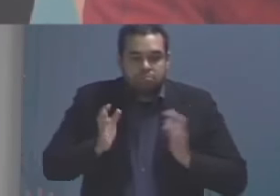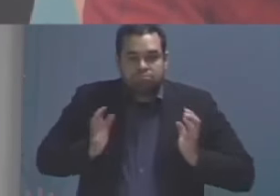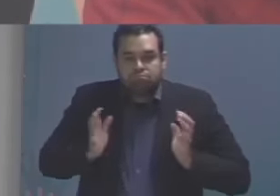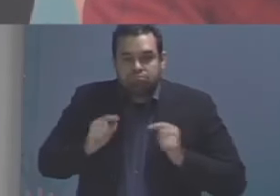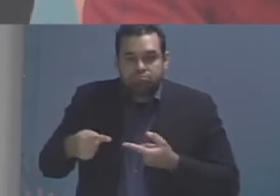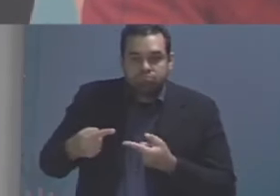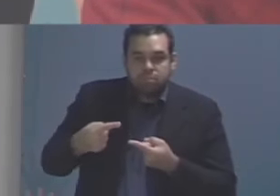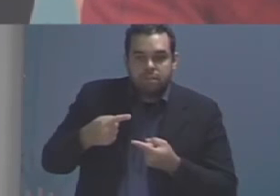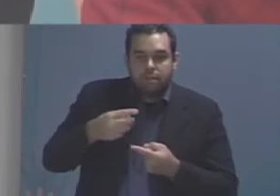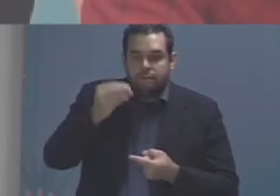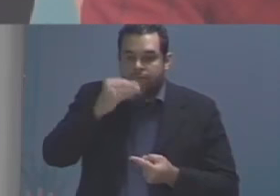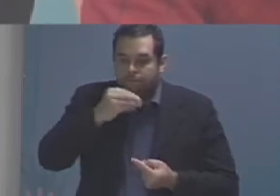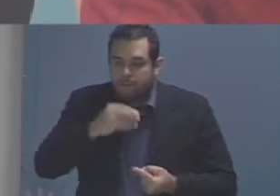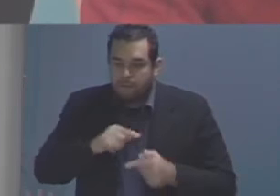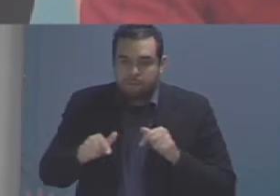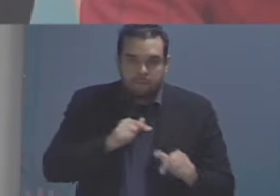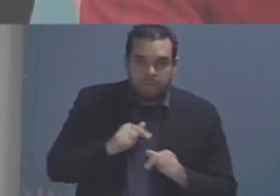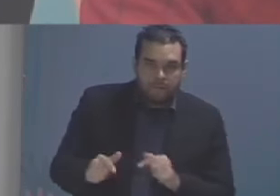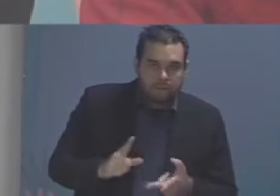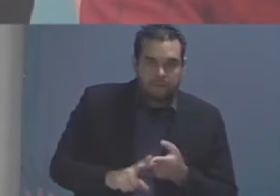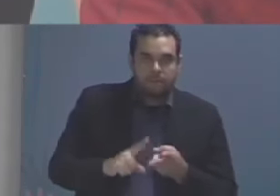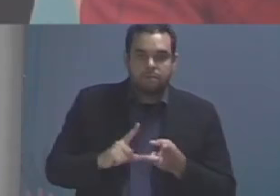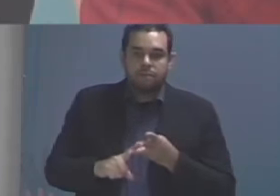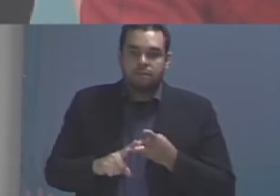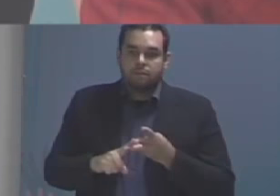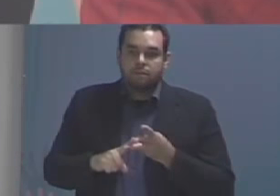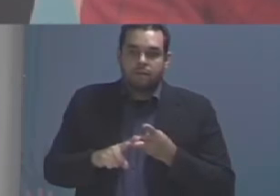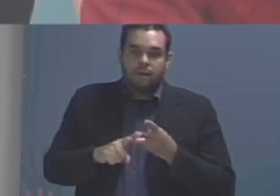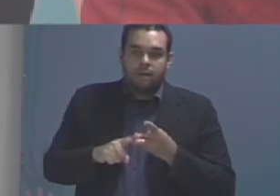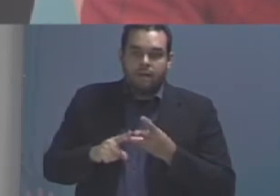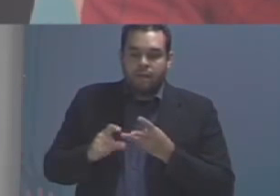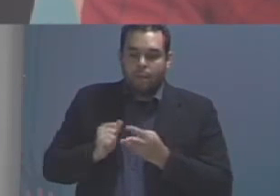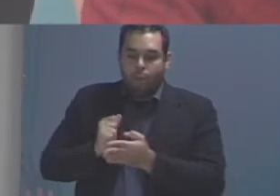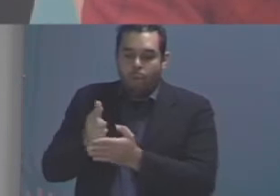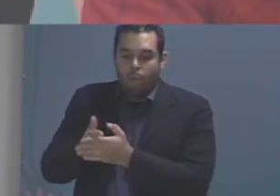precarização do trabalho, a questão das privatizações.